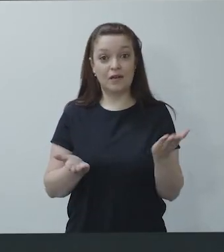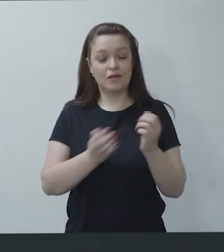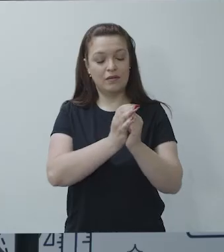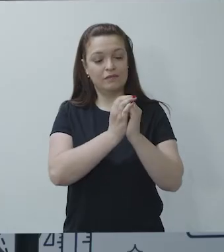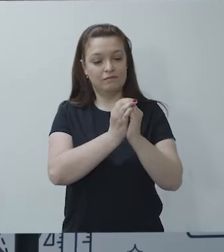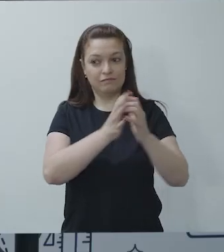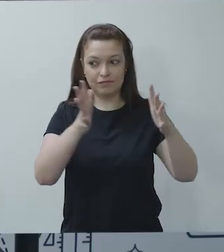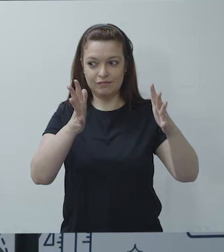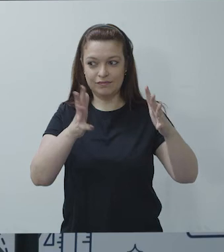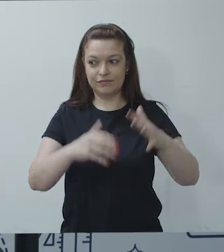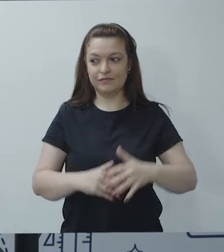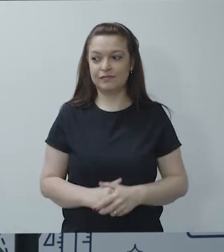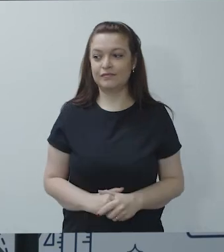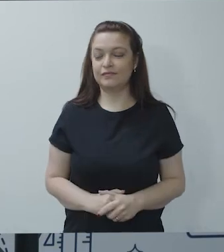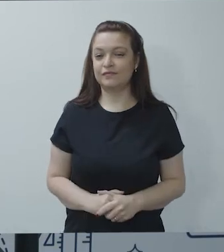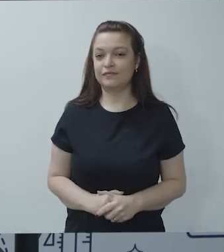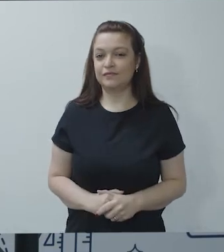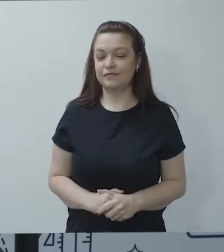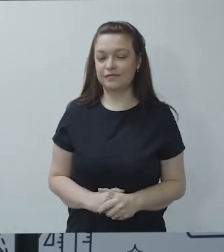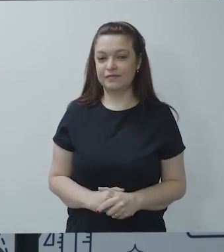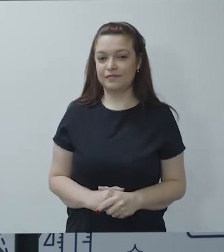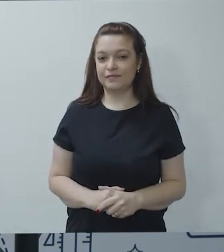Vou jogar mais uma vez.